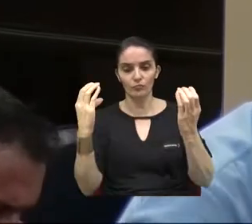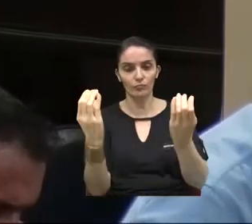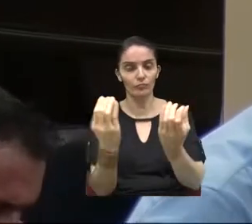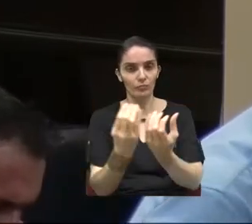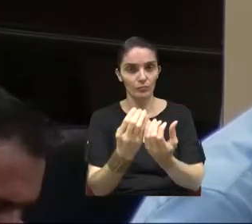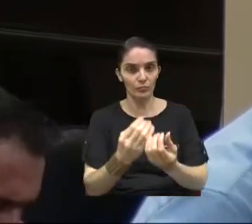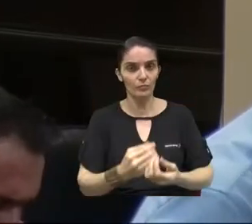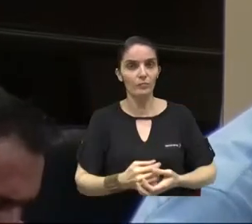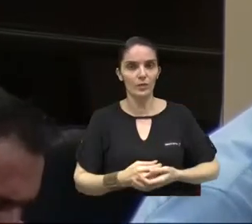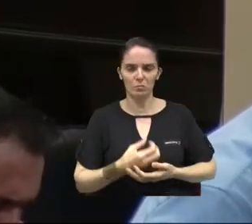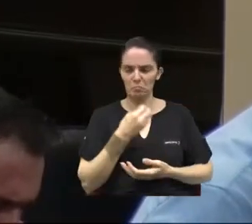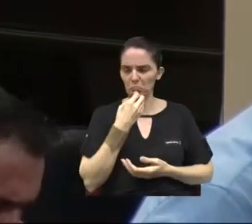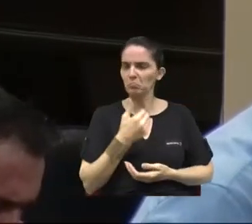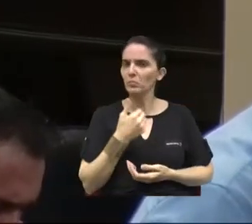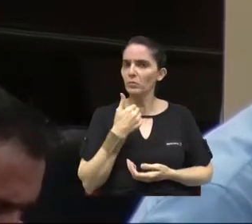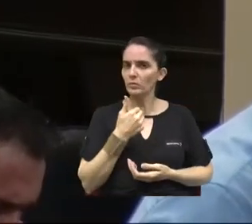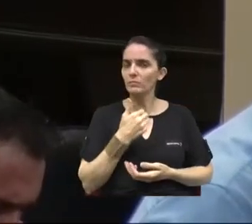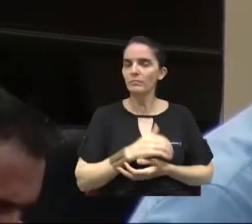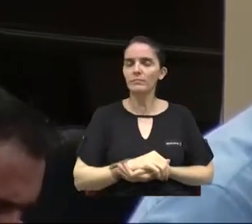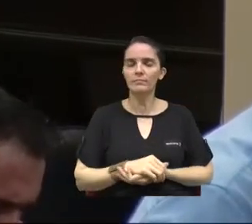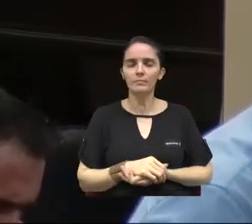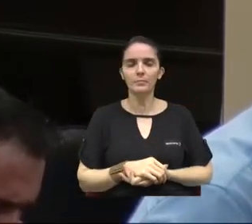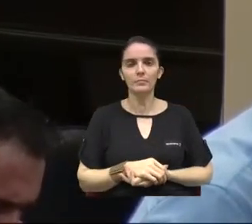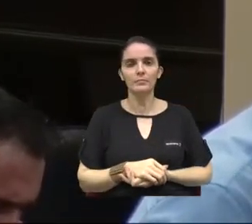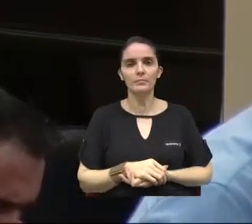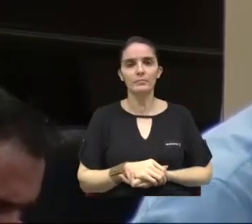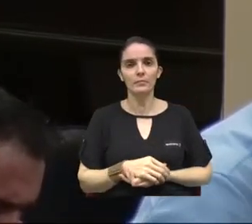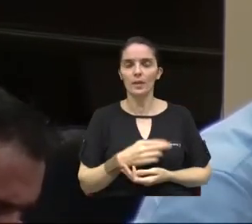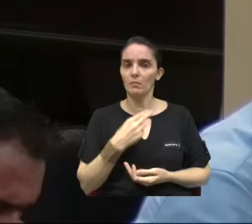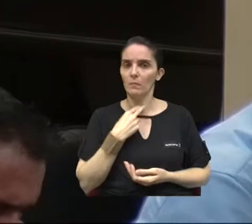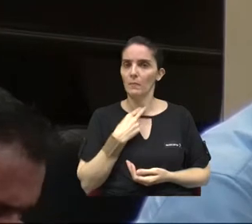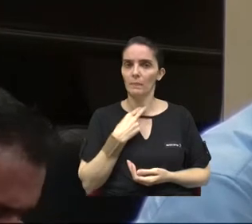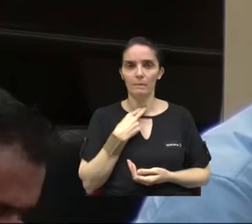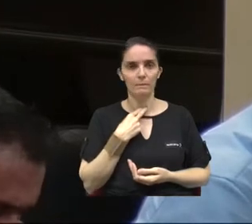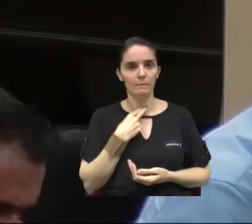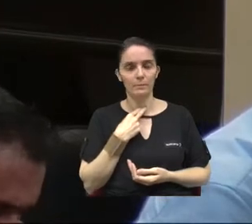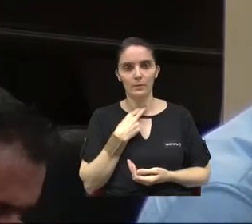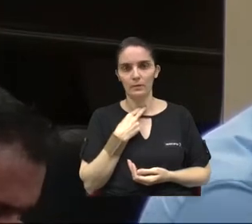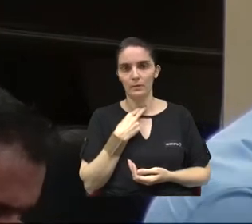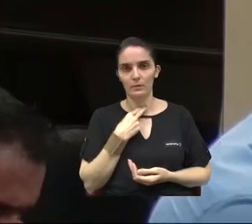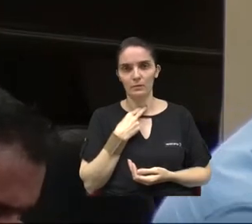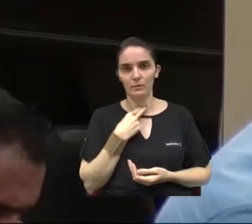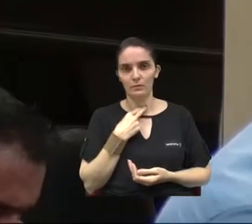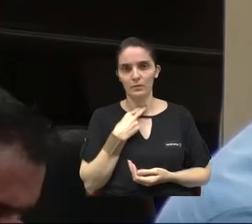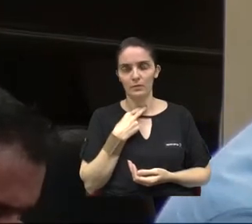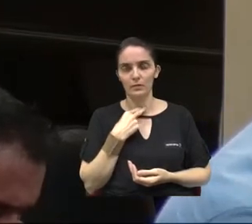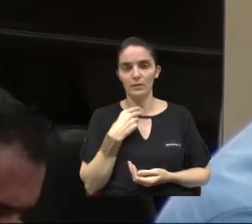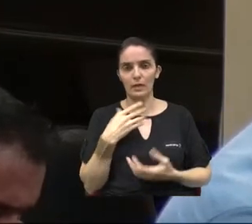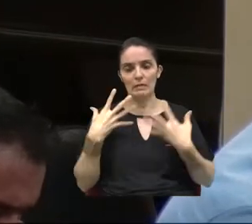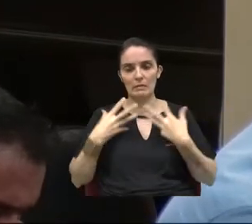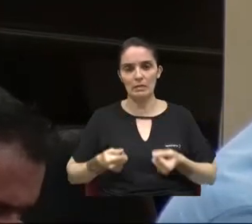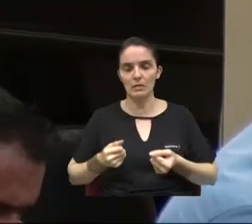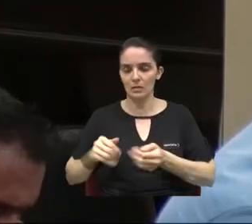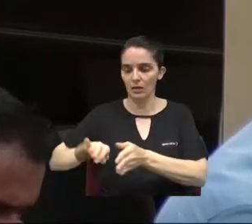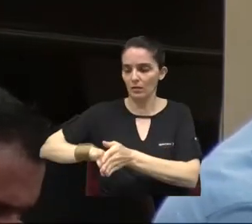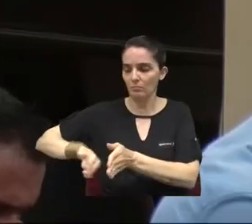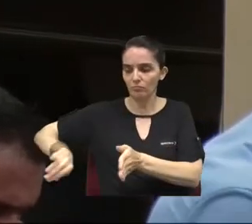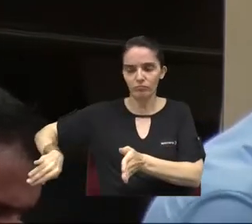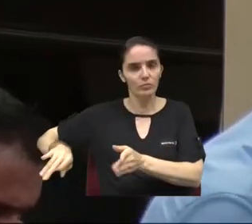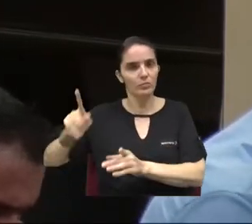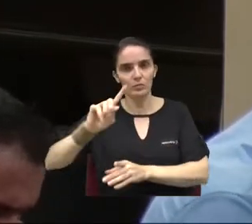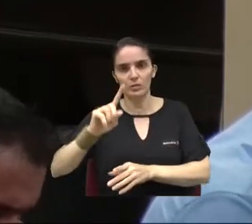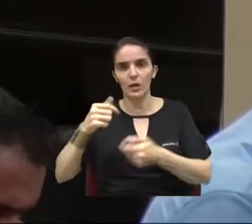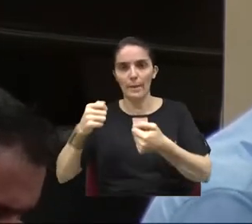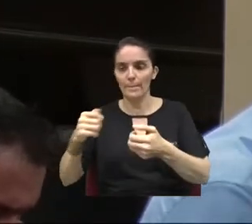interior. E que nós não poderíamos, nem poderíamos deixar que isso acontecesse e que isso